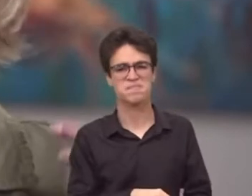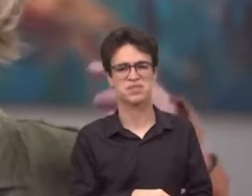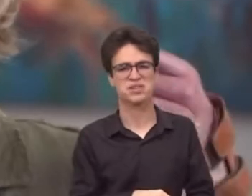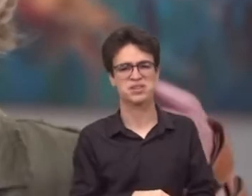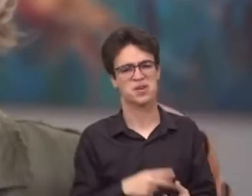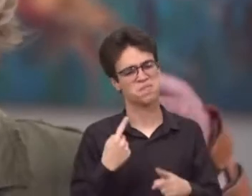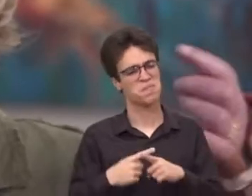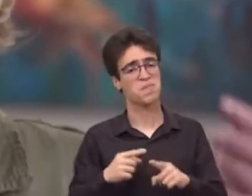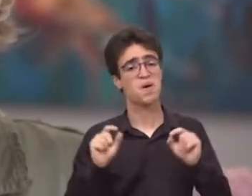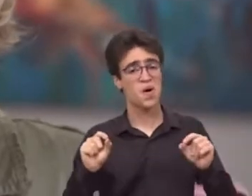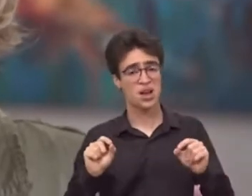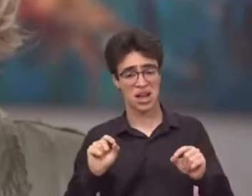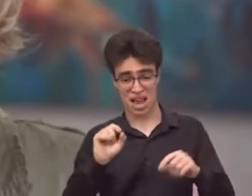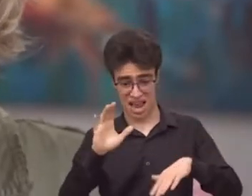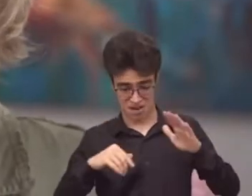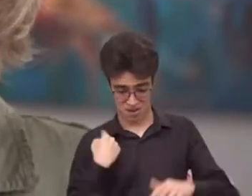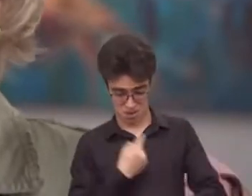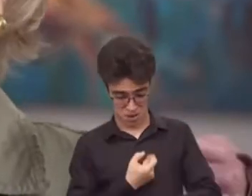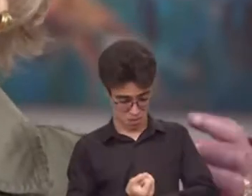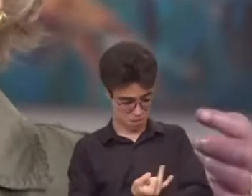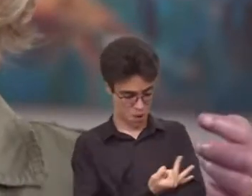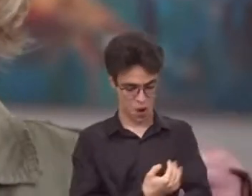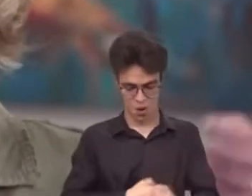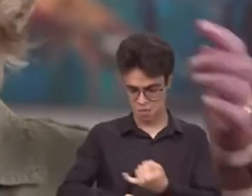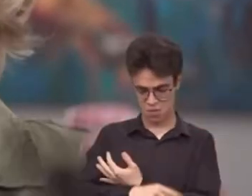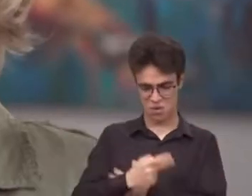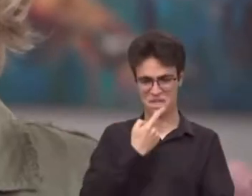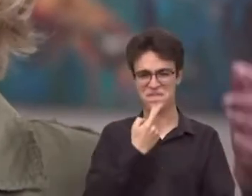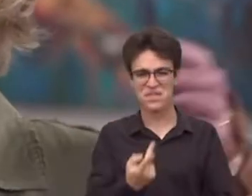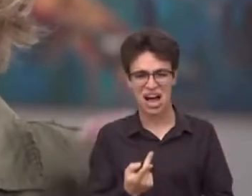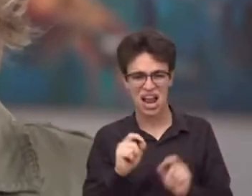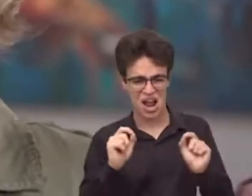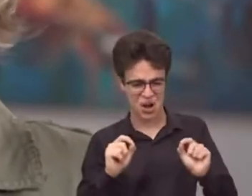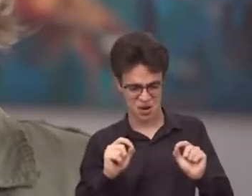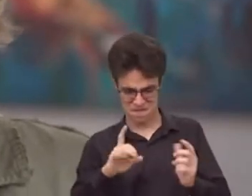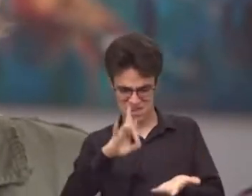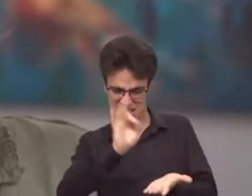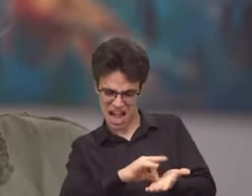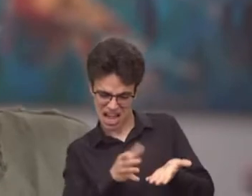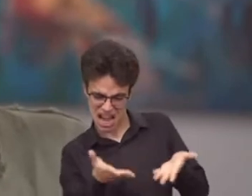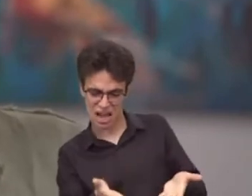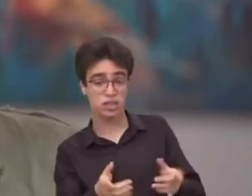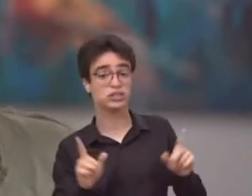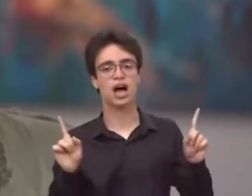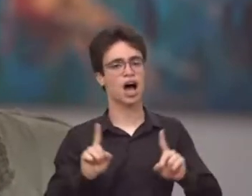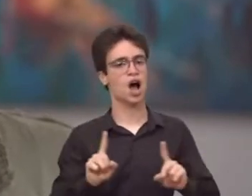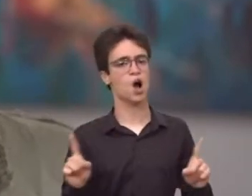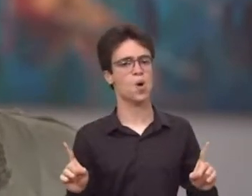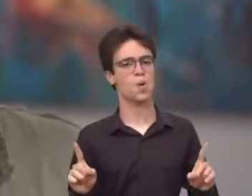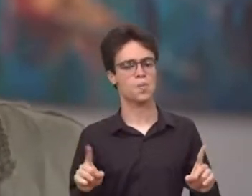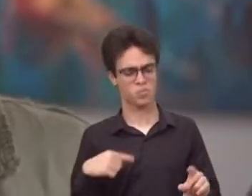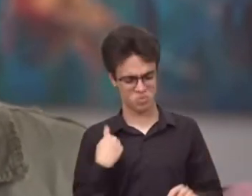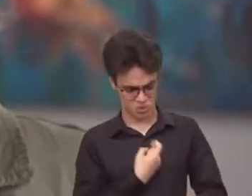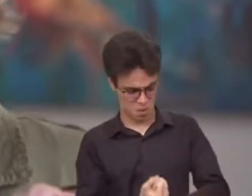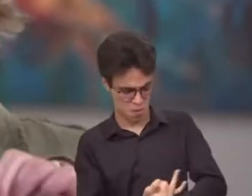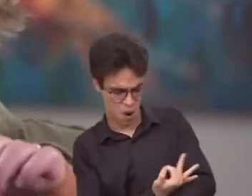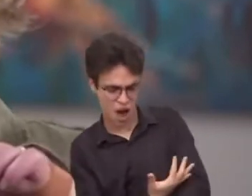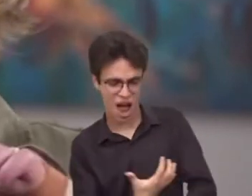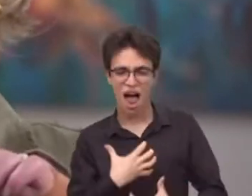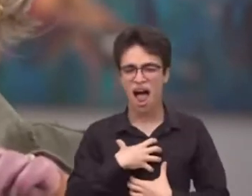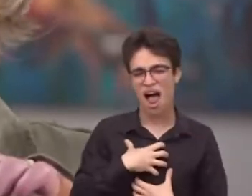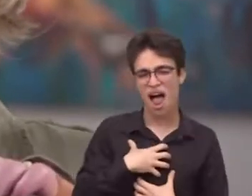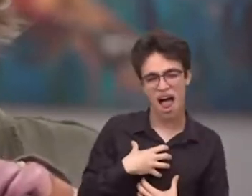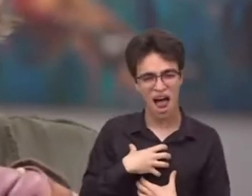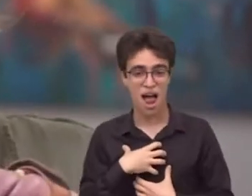permitirmos que as nossas emoções de item O que é realidade ao nosso redor as nossas emoções os nossos